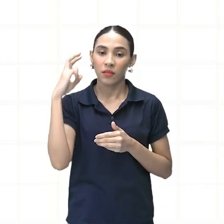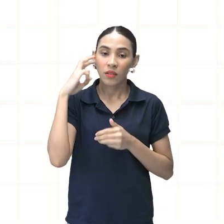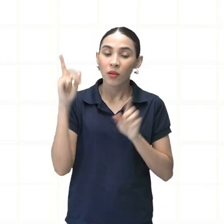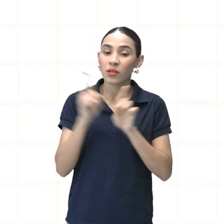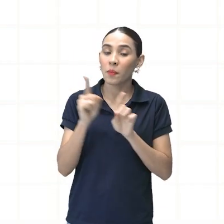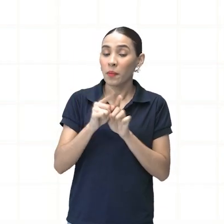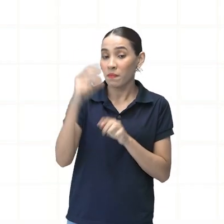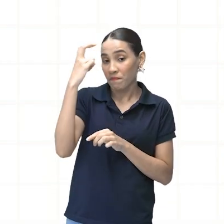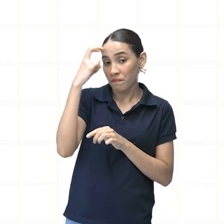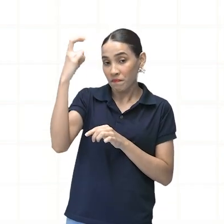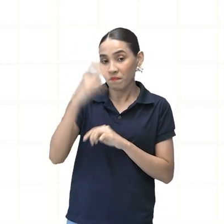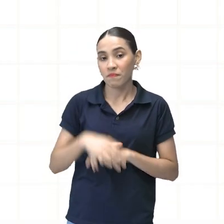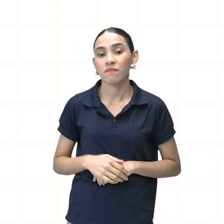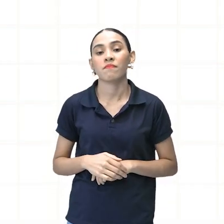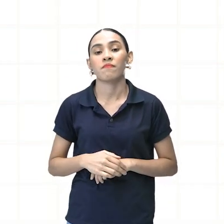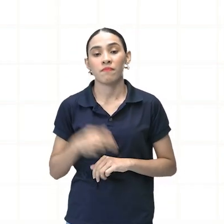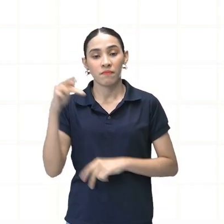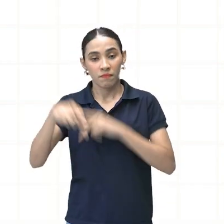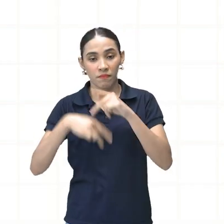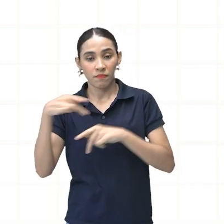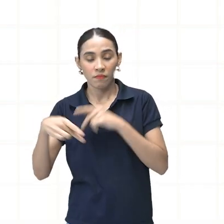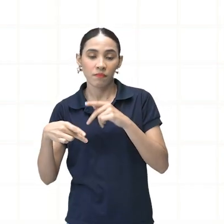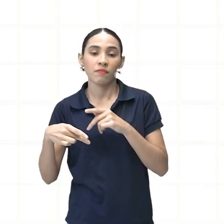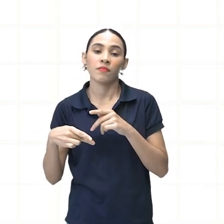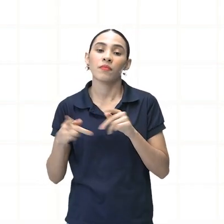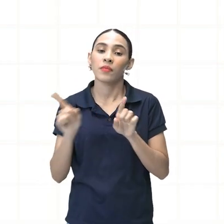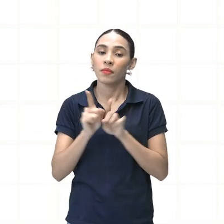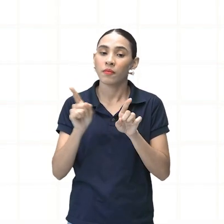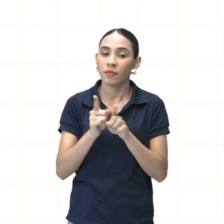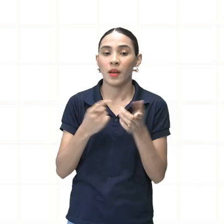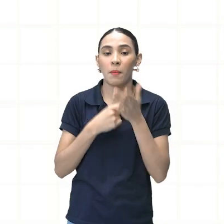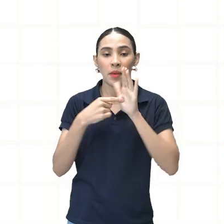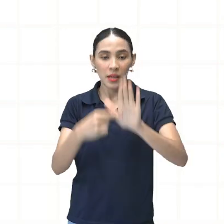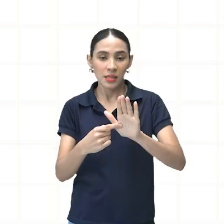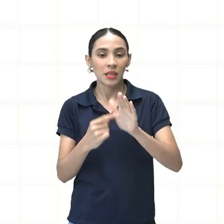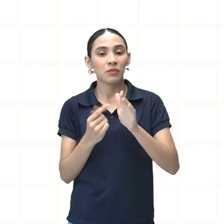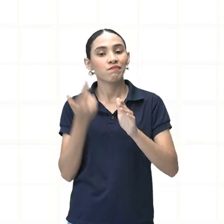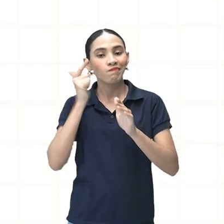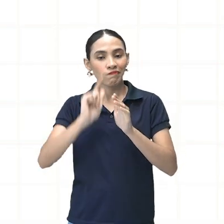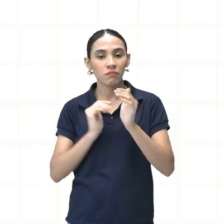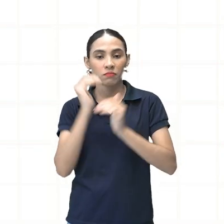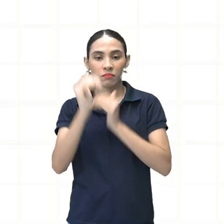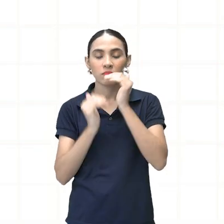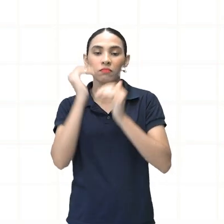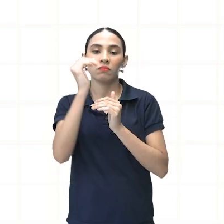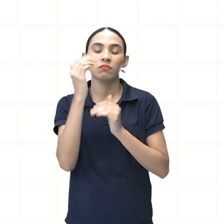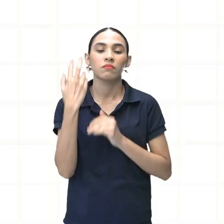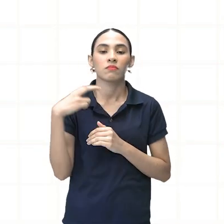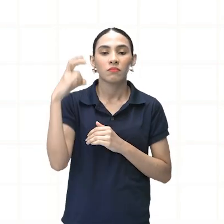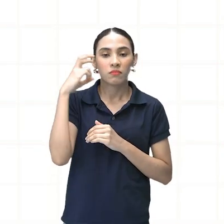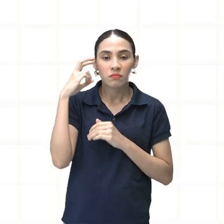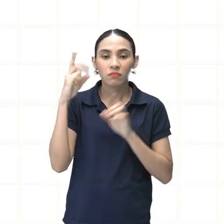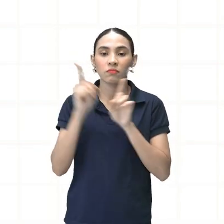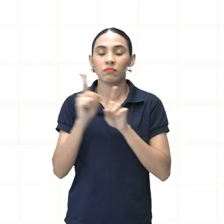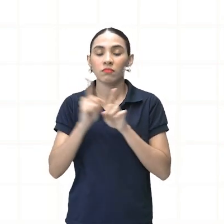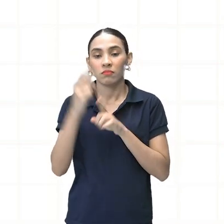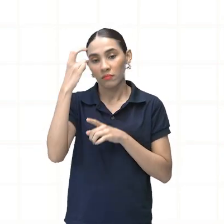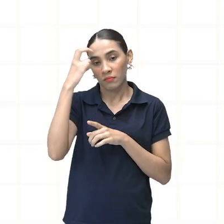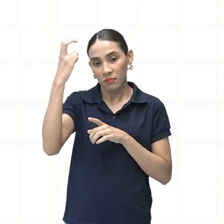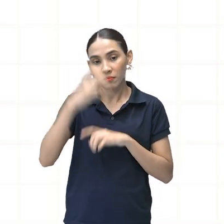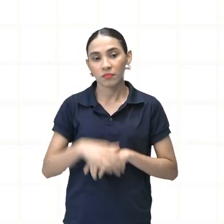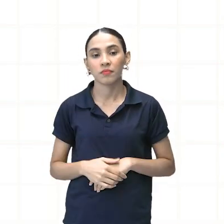e intelectual. As civilizações normalmente apresentam um alto desenvolvimento, tanto do ponto de vista cultural